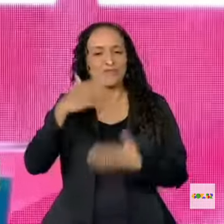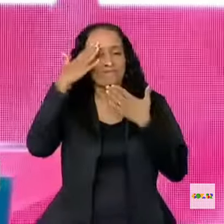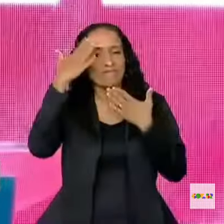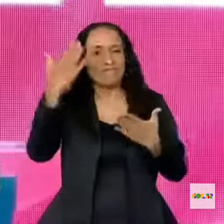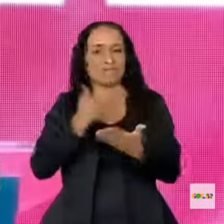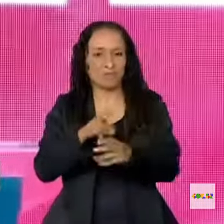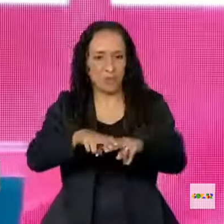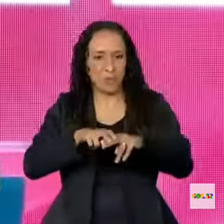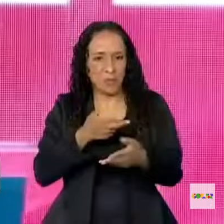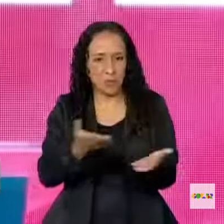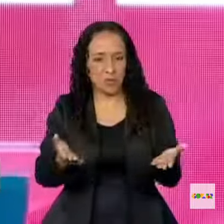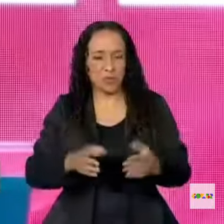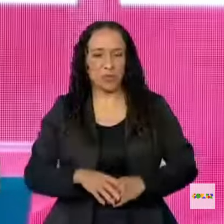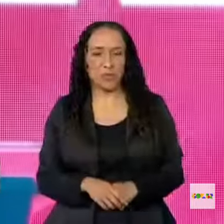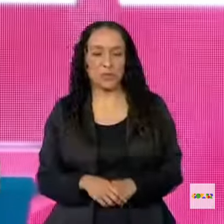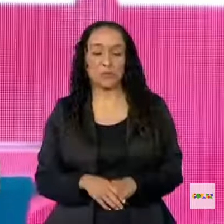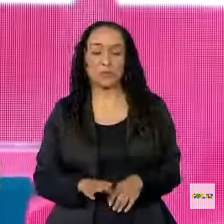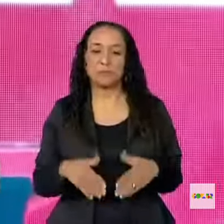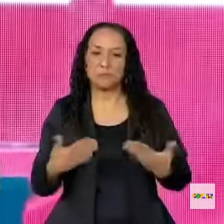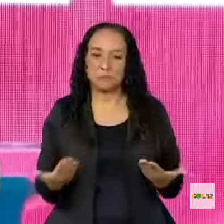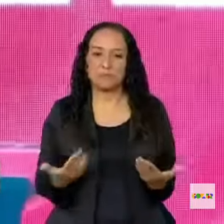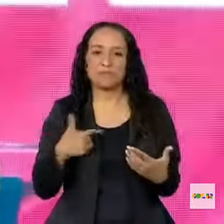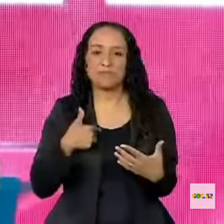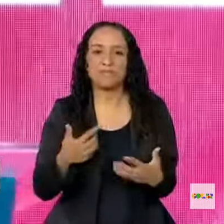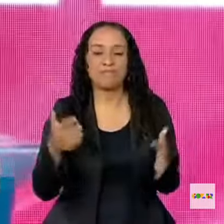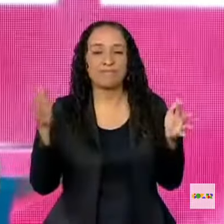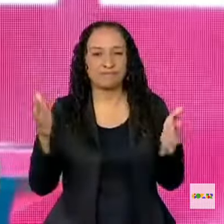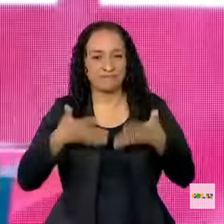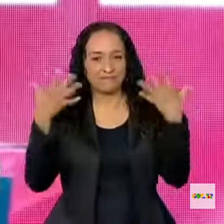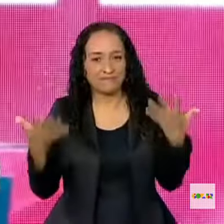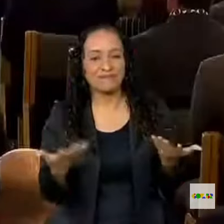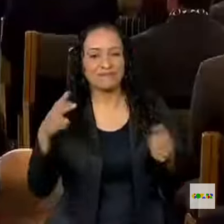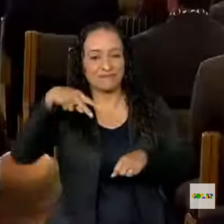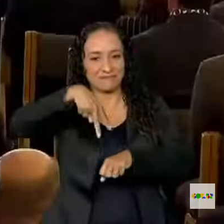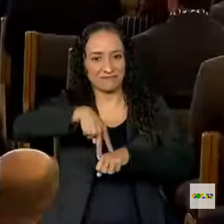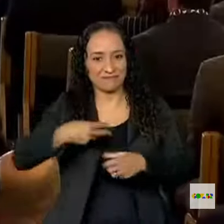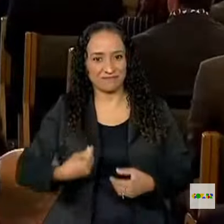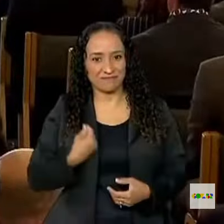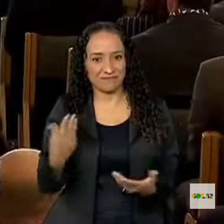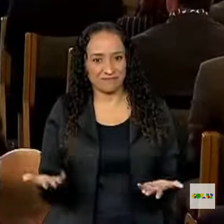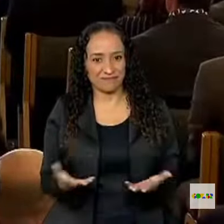por isso e portanto é uma alegria imensa estar